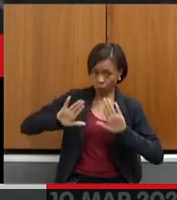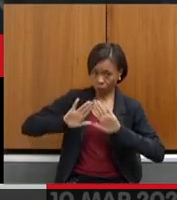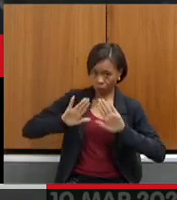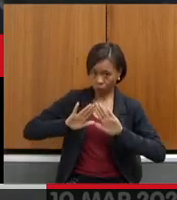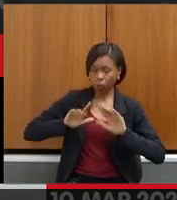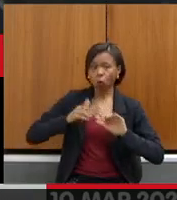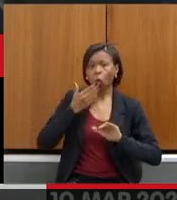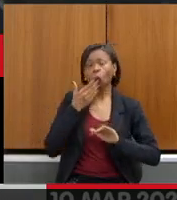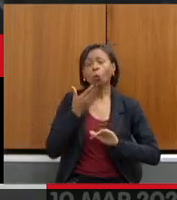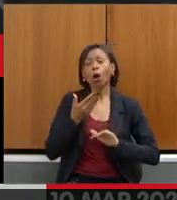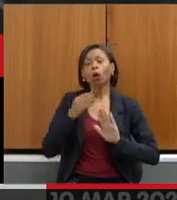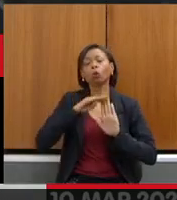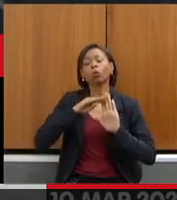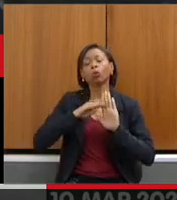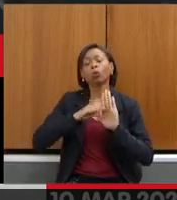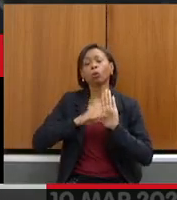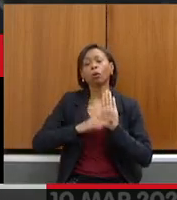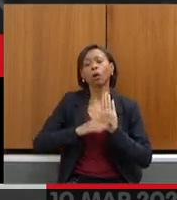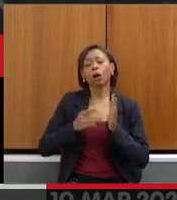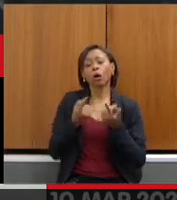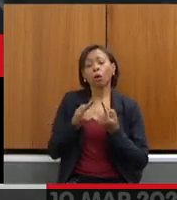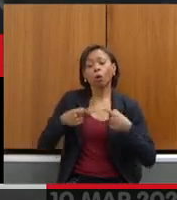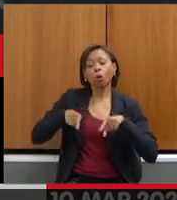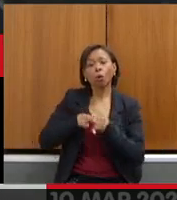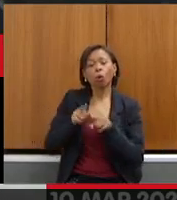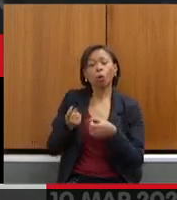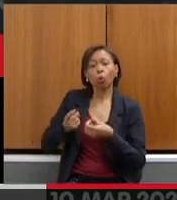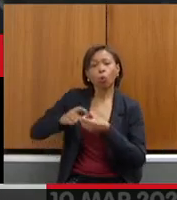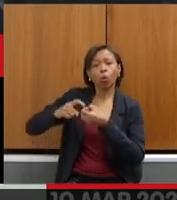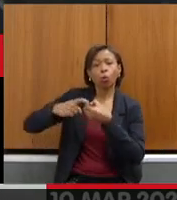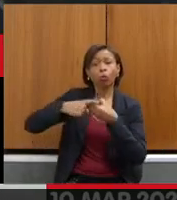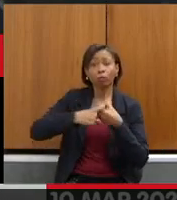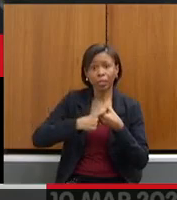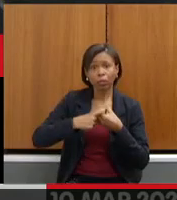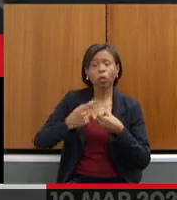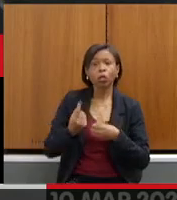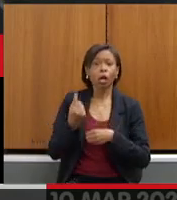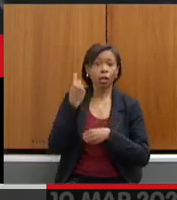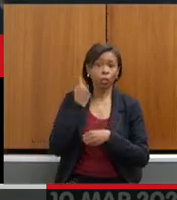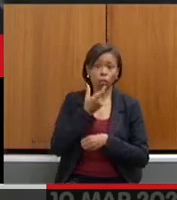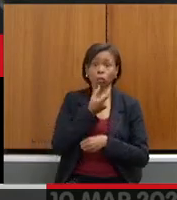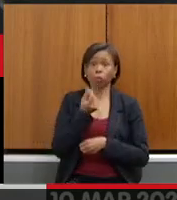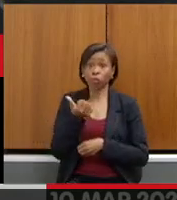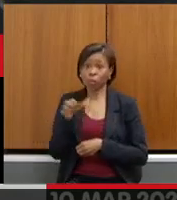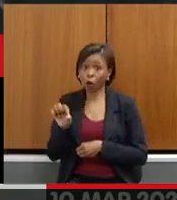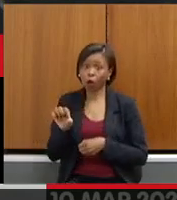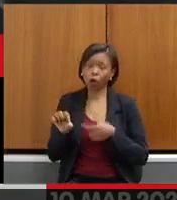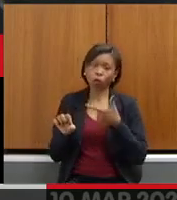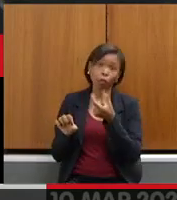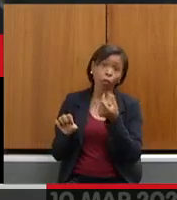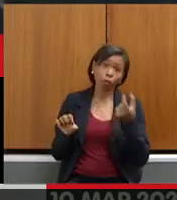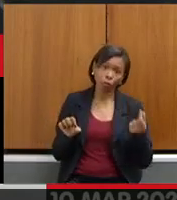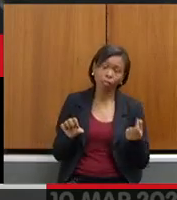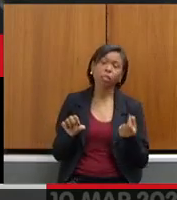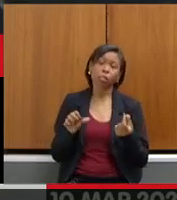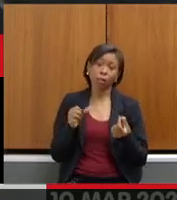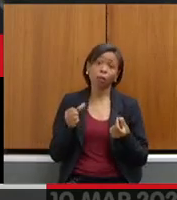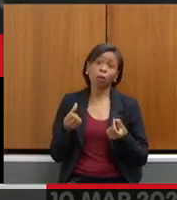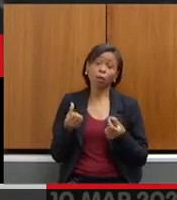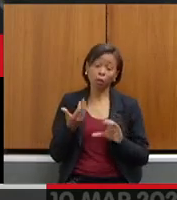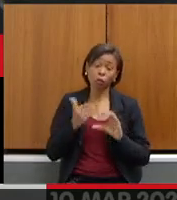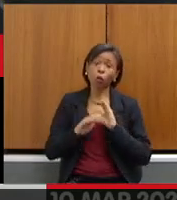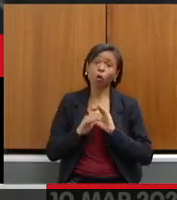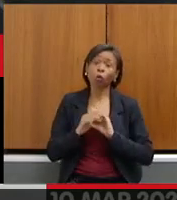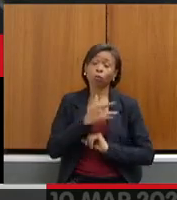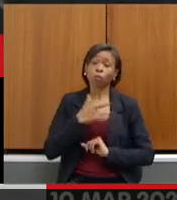que ficou vendo firmadas nos anos de 2019/2020 pela secretaria de saúde é urgência pros pe.em